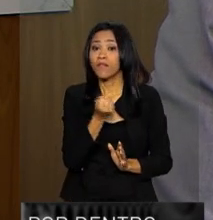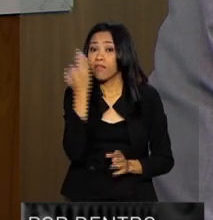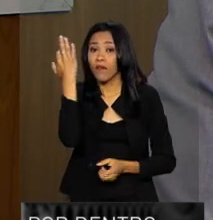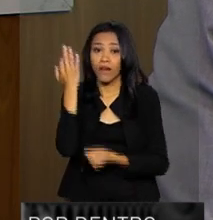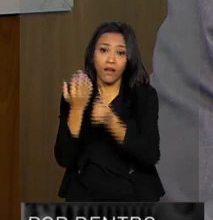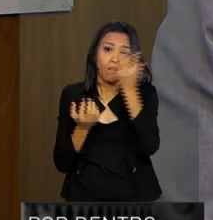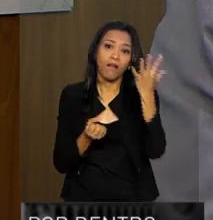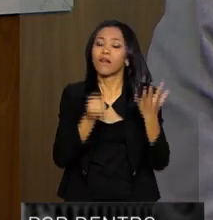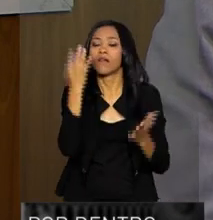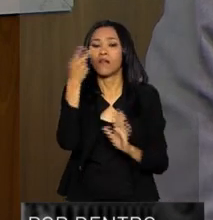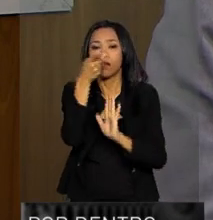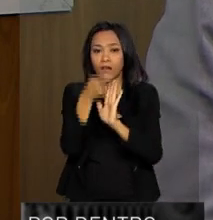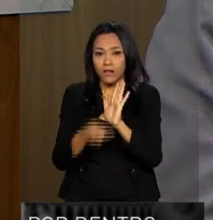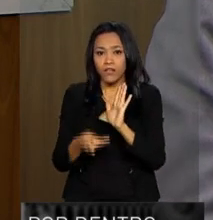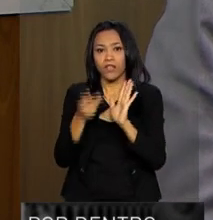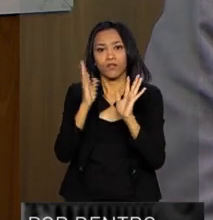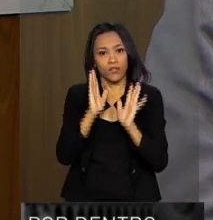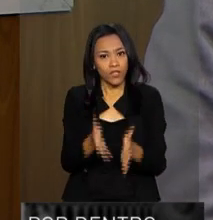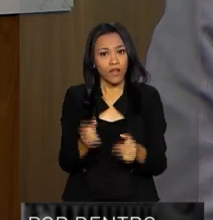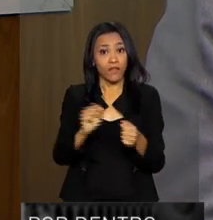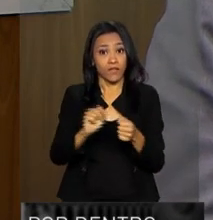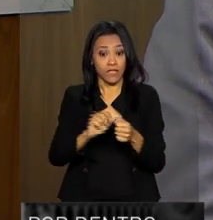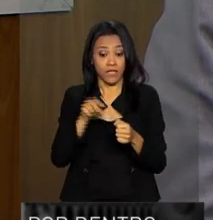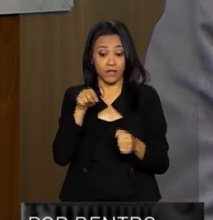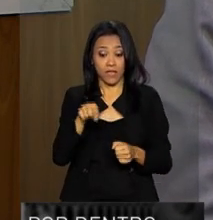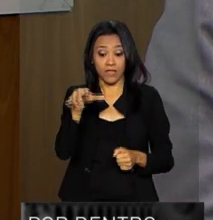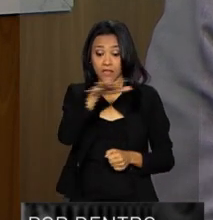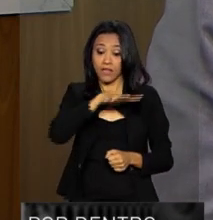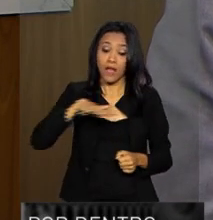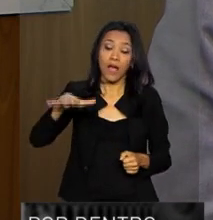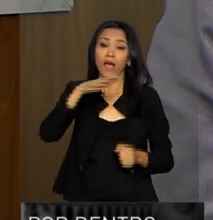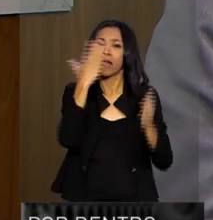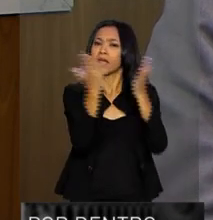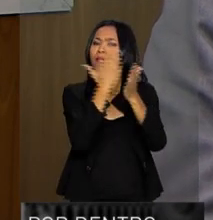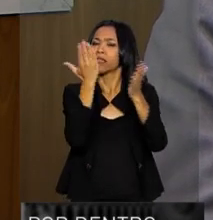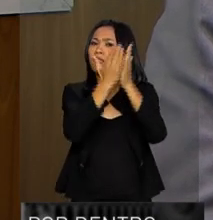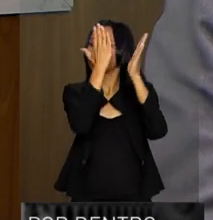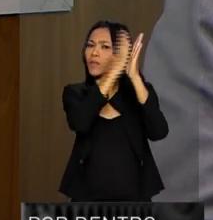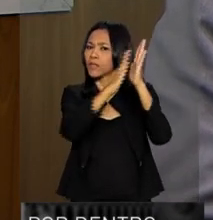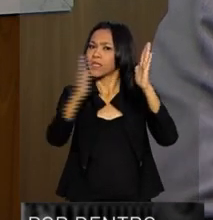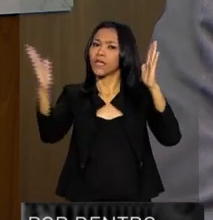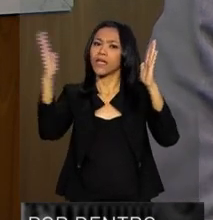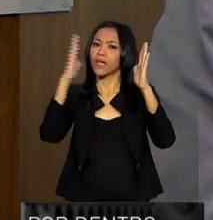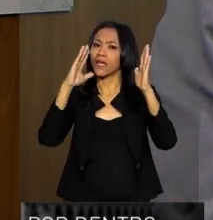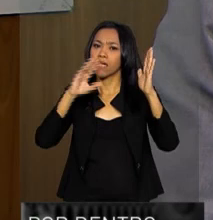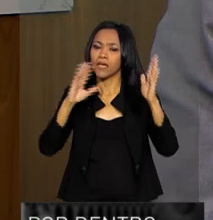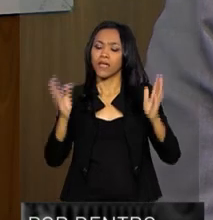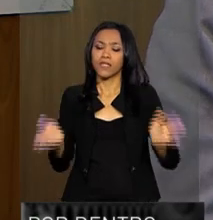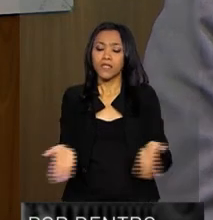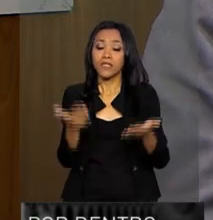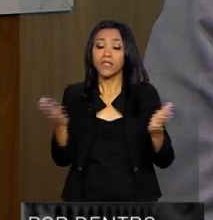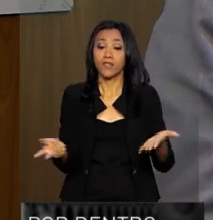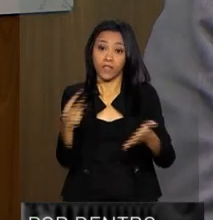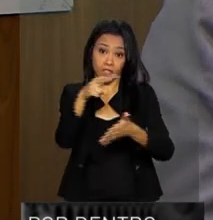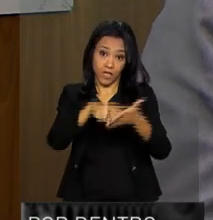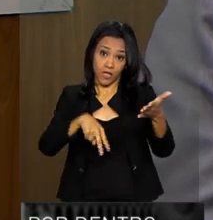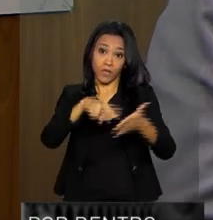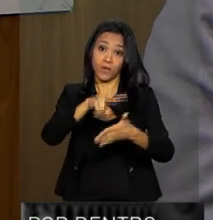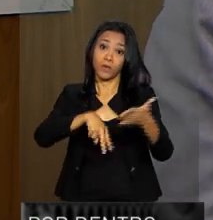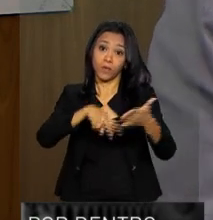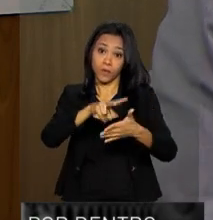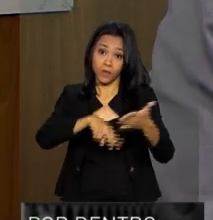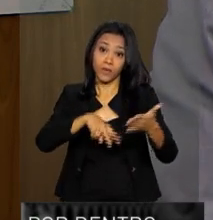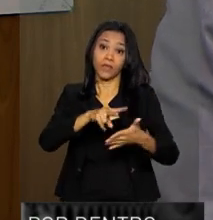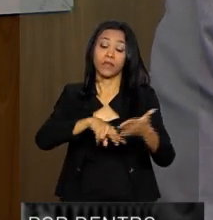projetos também sendo realizados nessa área de bibliotecas de incentivo ao livro e à leitura acontecendo